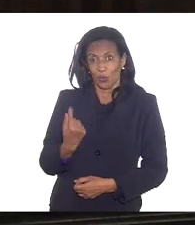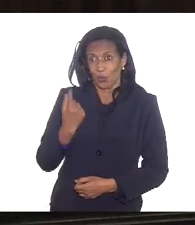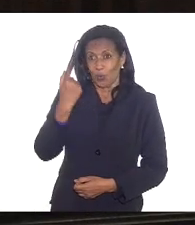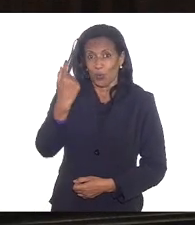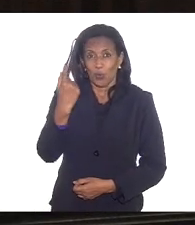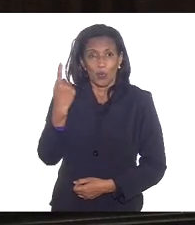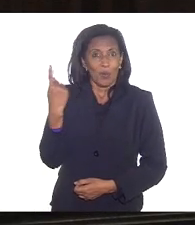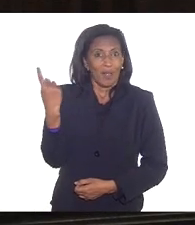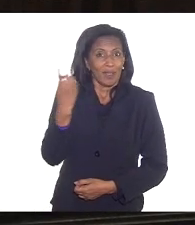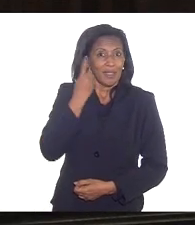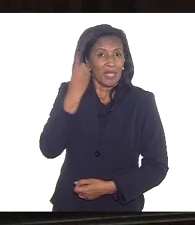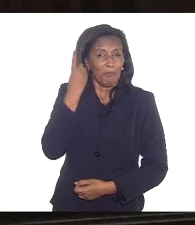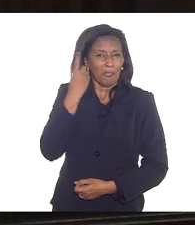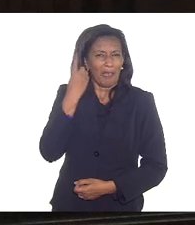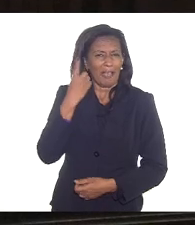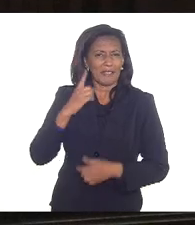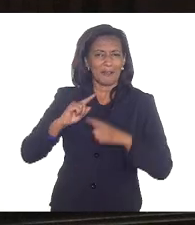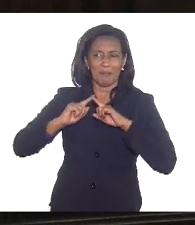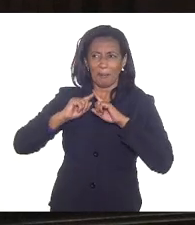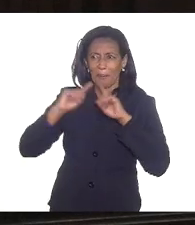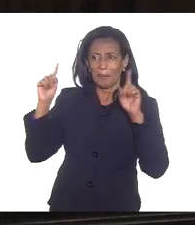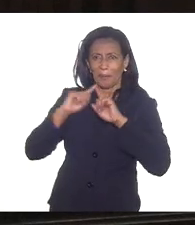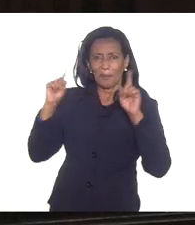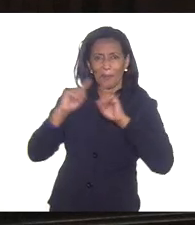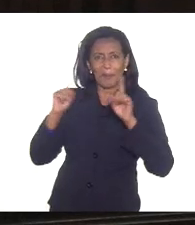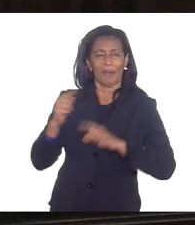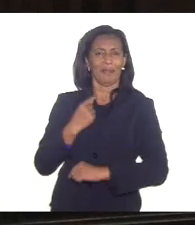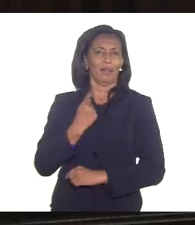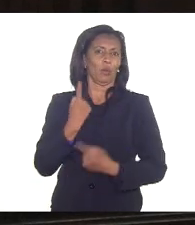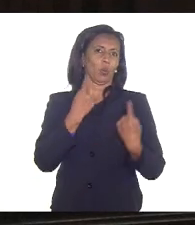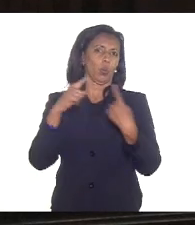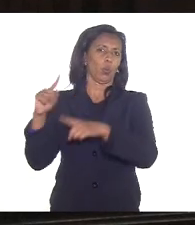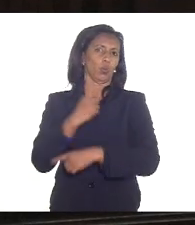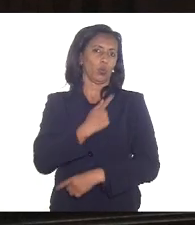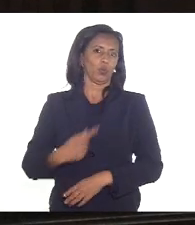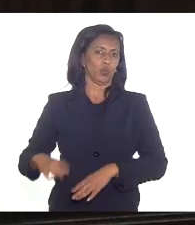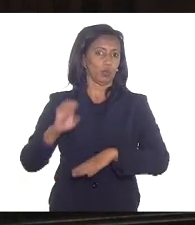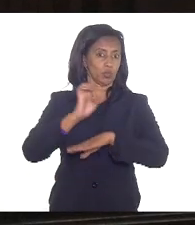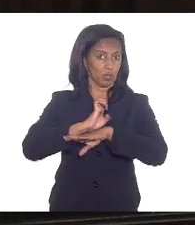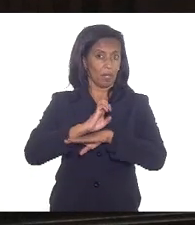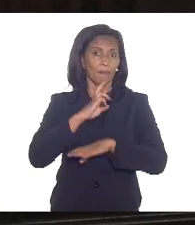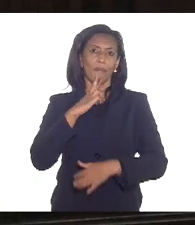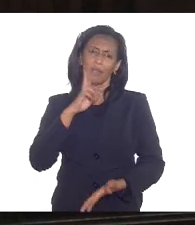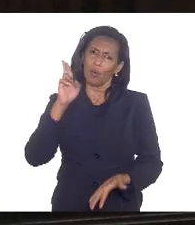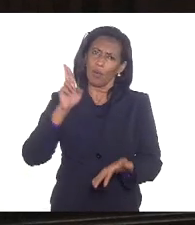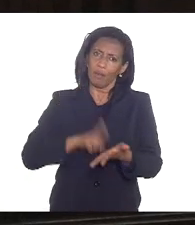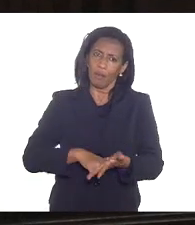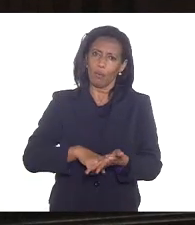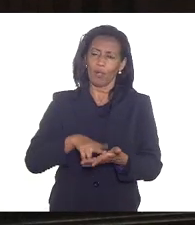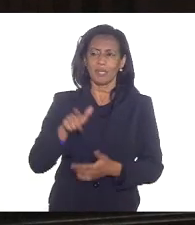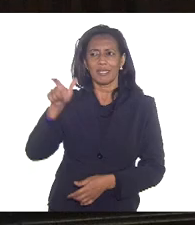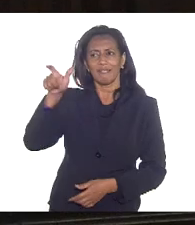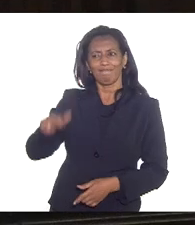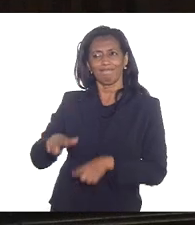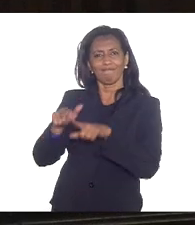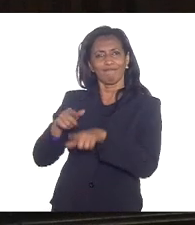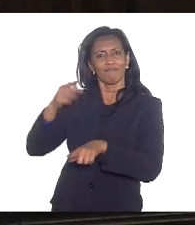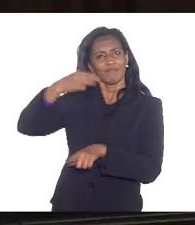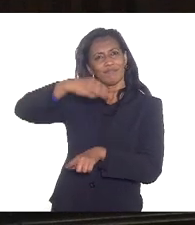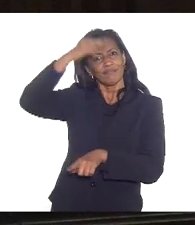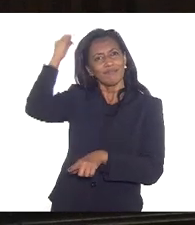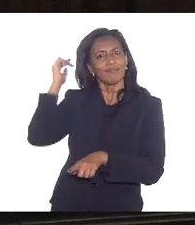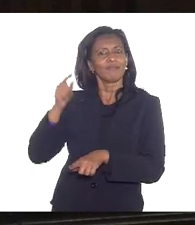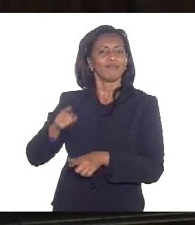deputadas mais críticas ao governo do estado para a figura do deputado Márcio